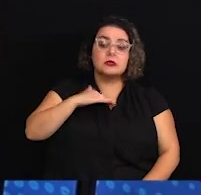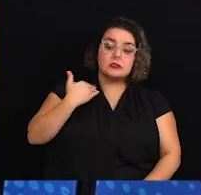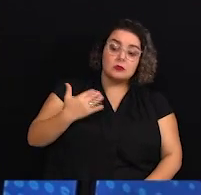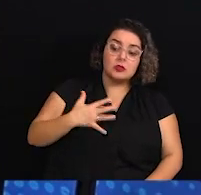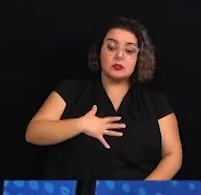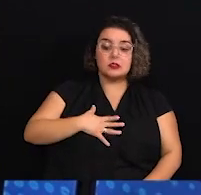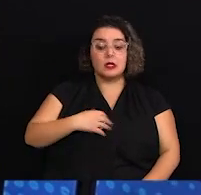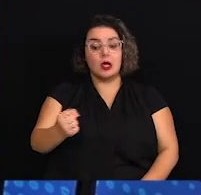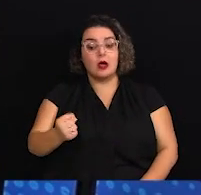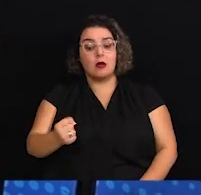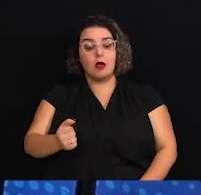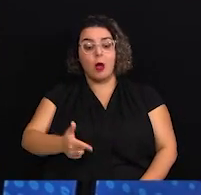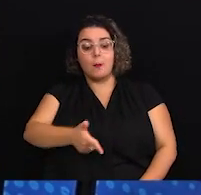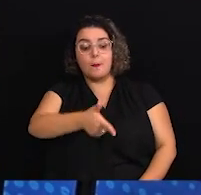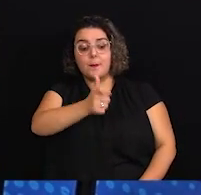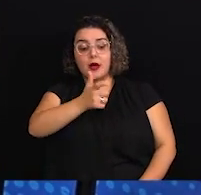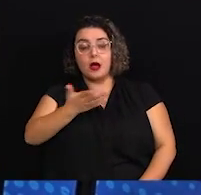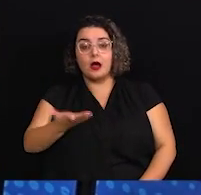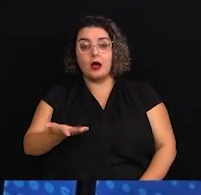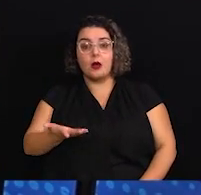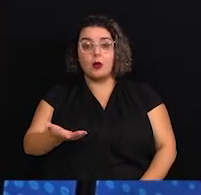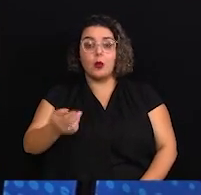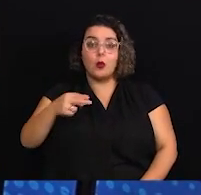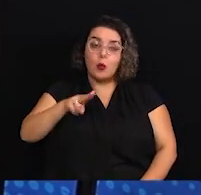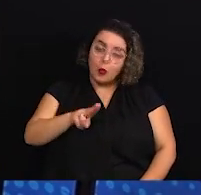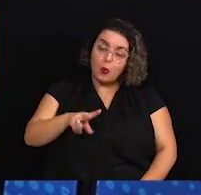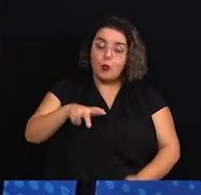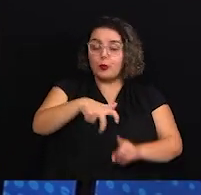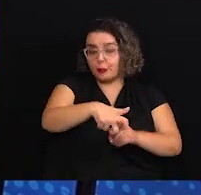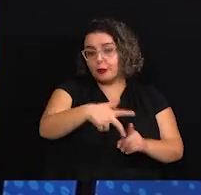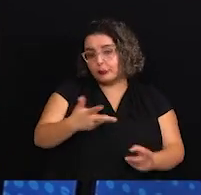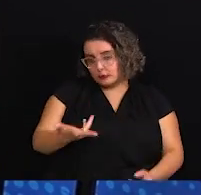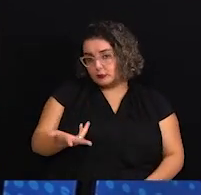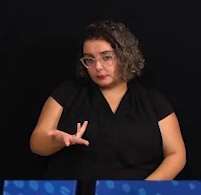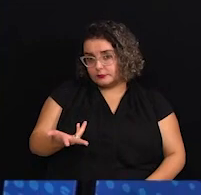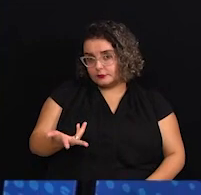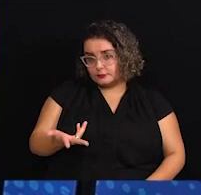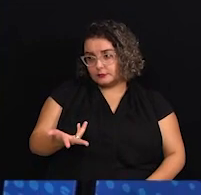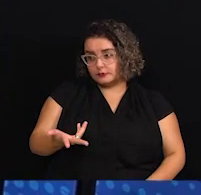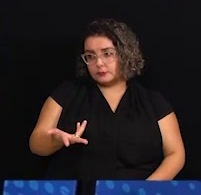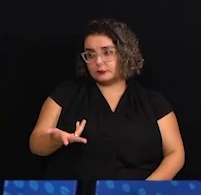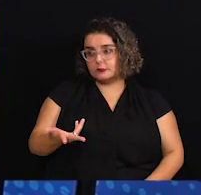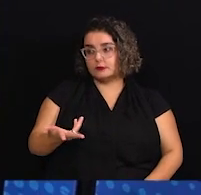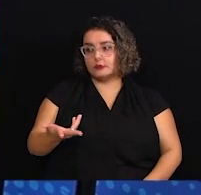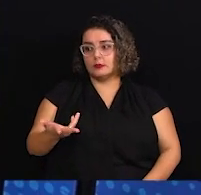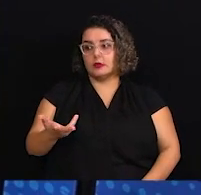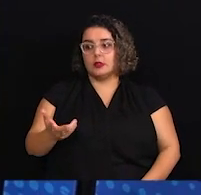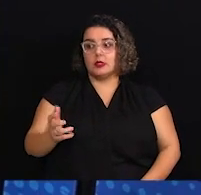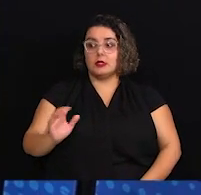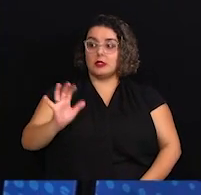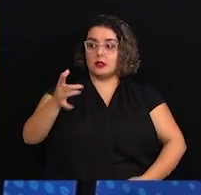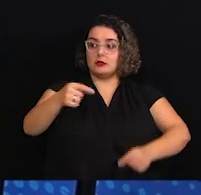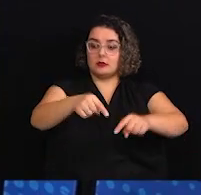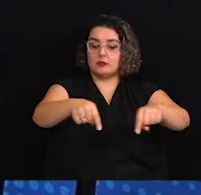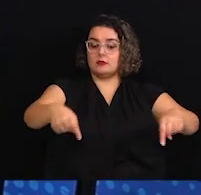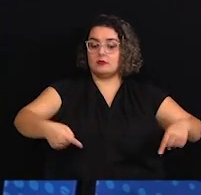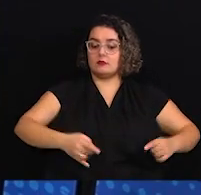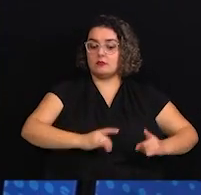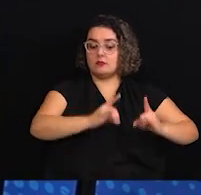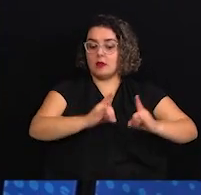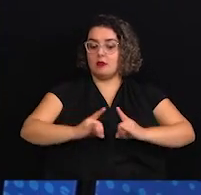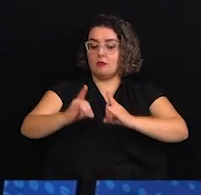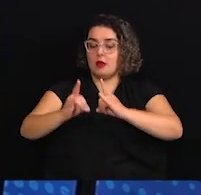suicídio, assassinato ou acidente. Então, e ocorre num condomínio de classe média